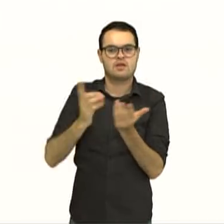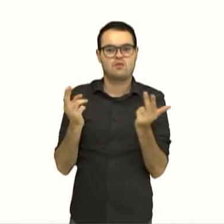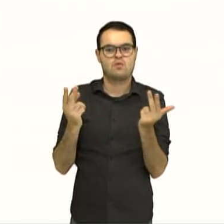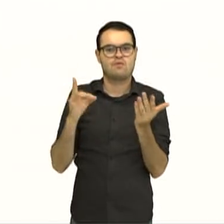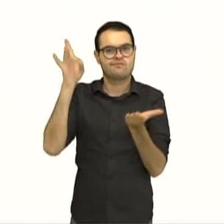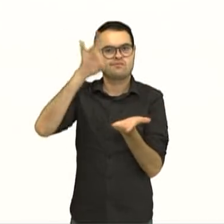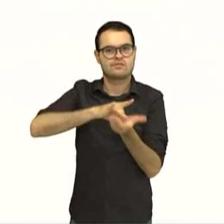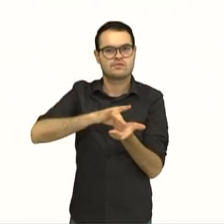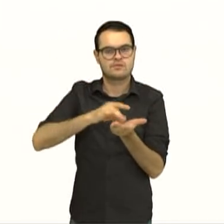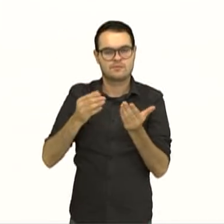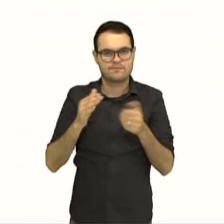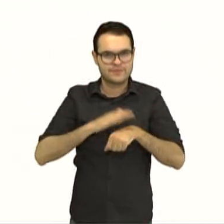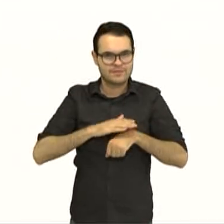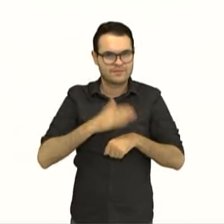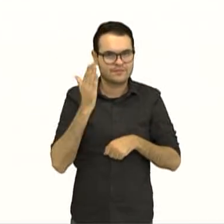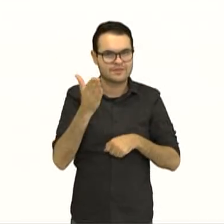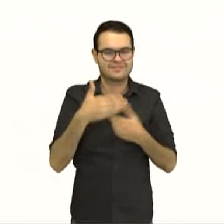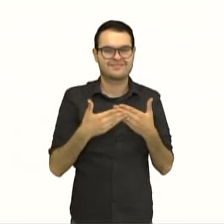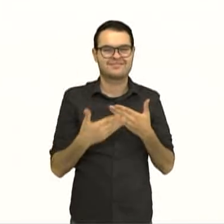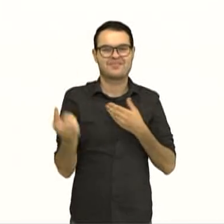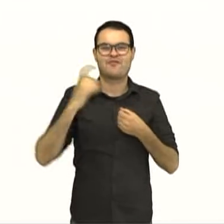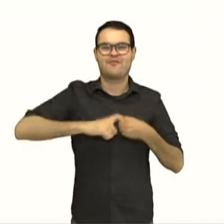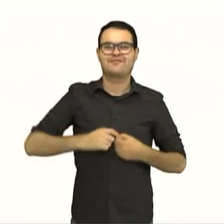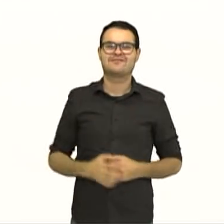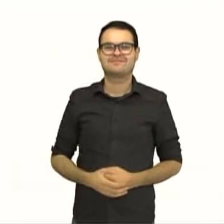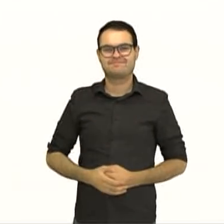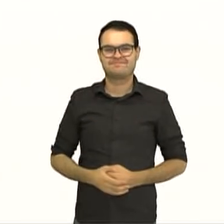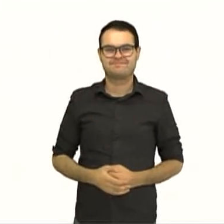verdadeira? Um tempo para vocês e a gente já volta.